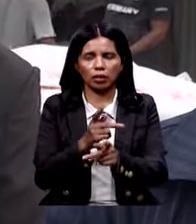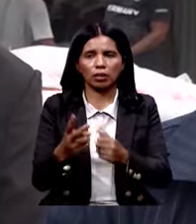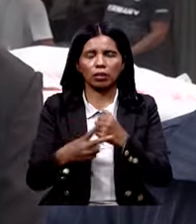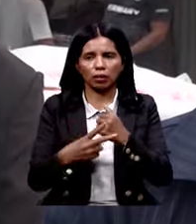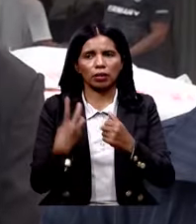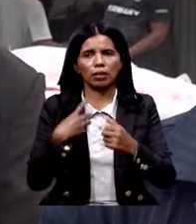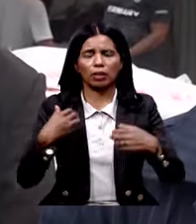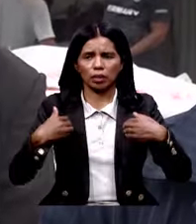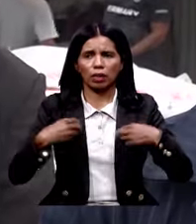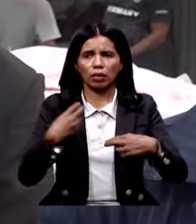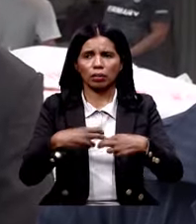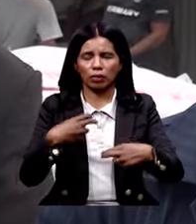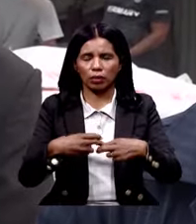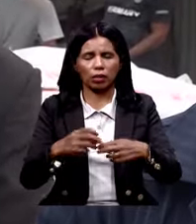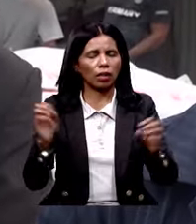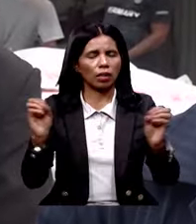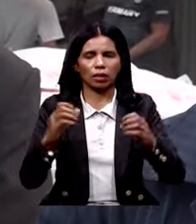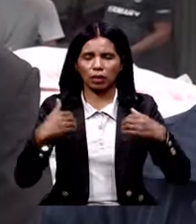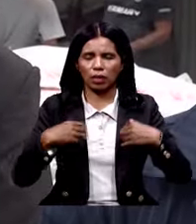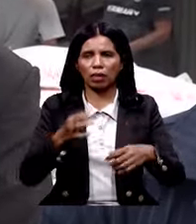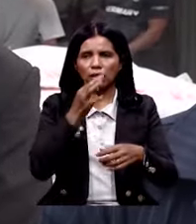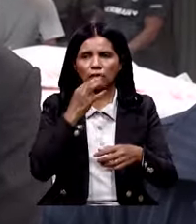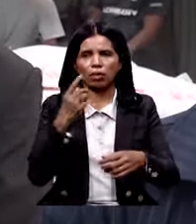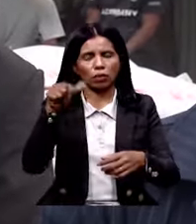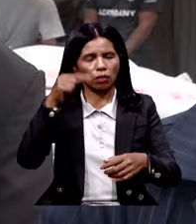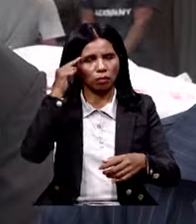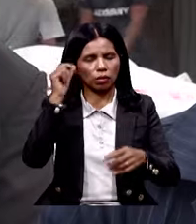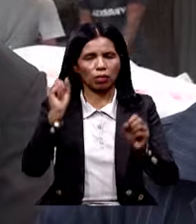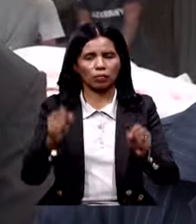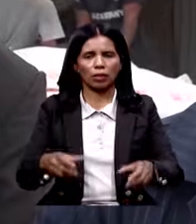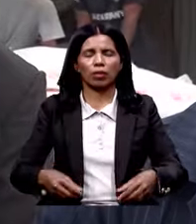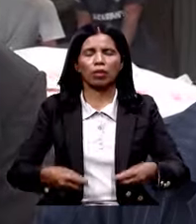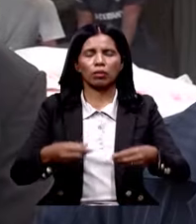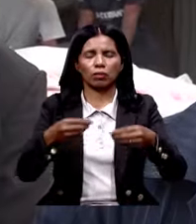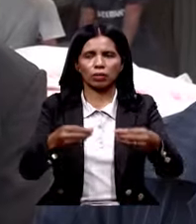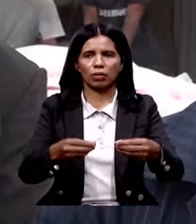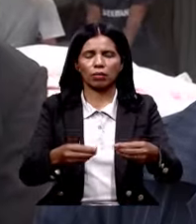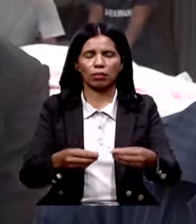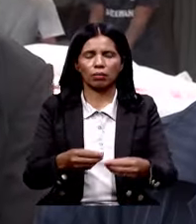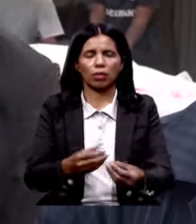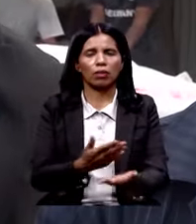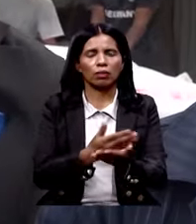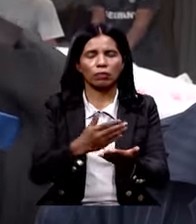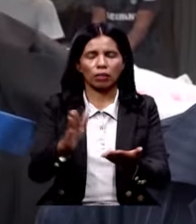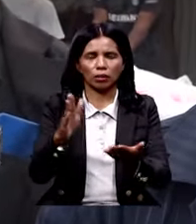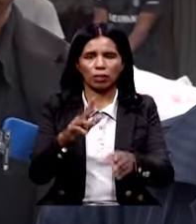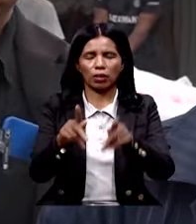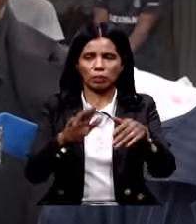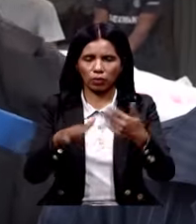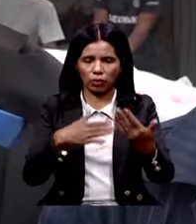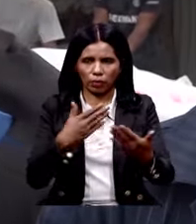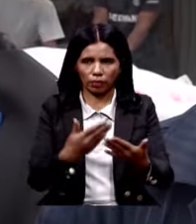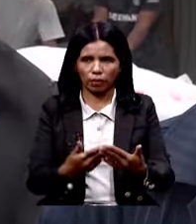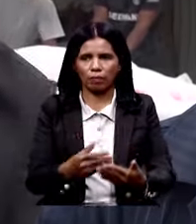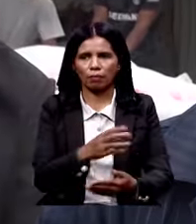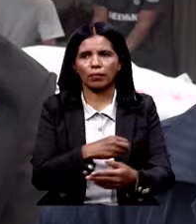tem déficit quando tem menos aí han então governo bele halo intervenção para depois bele resolve para menos aí han